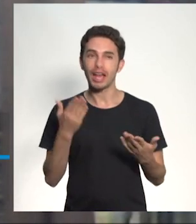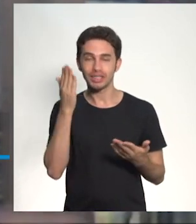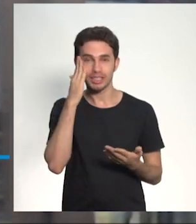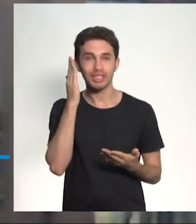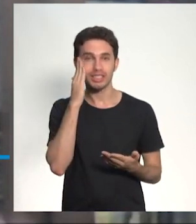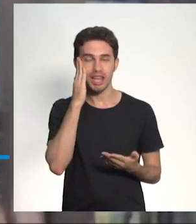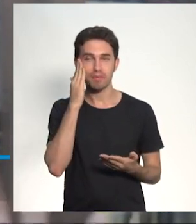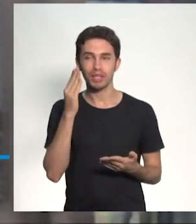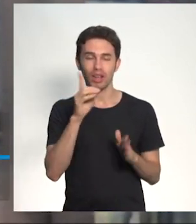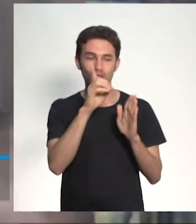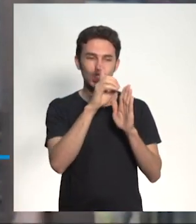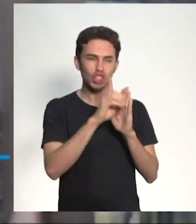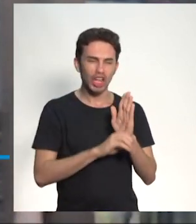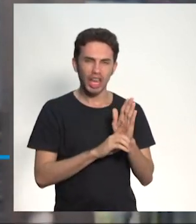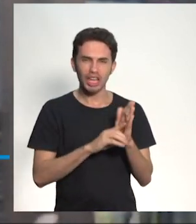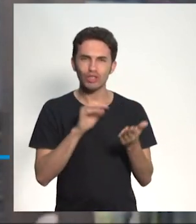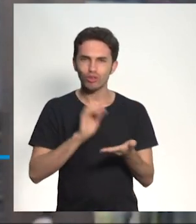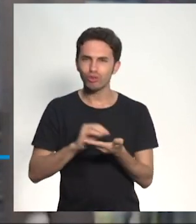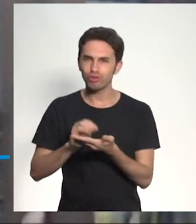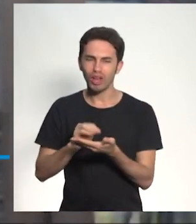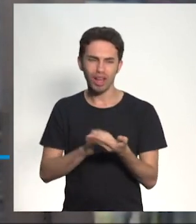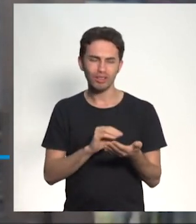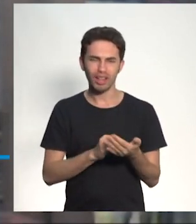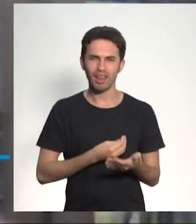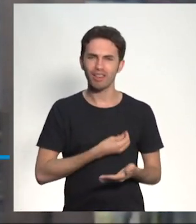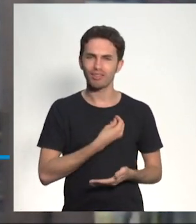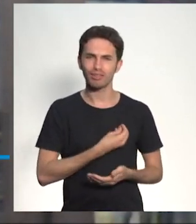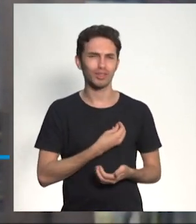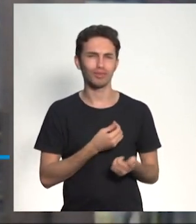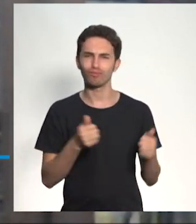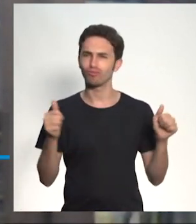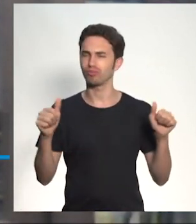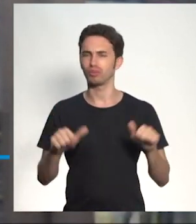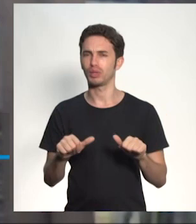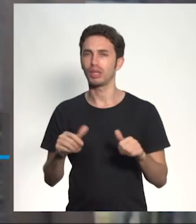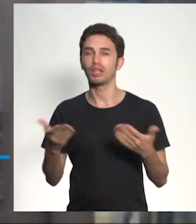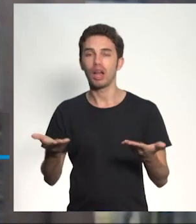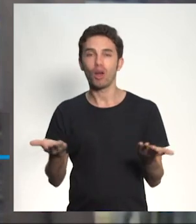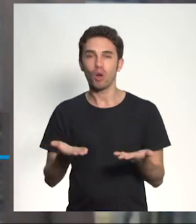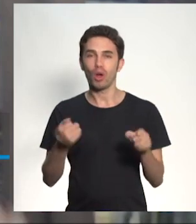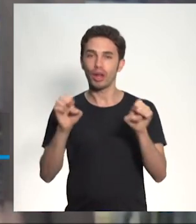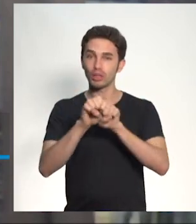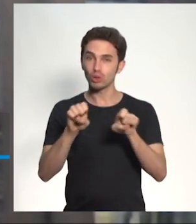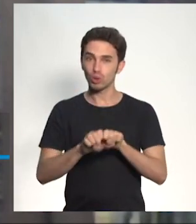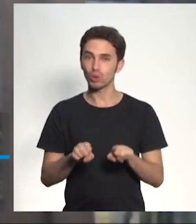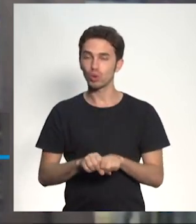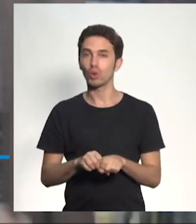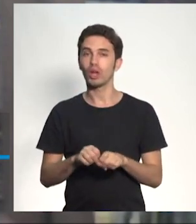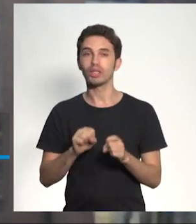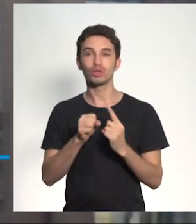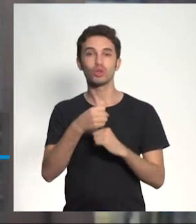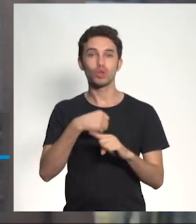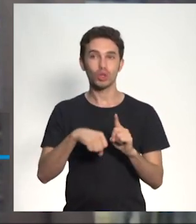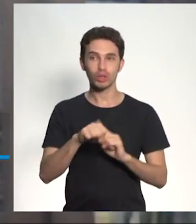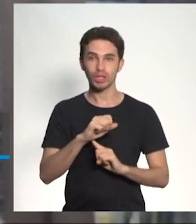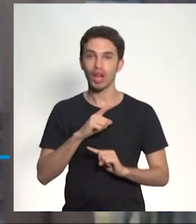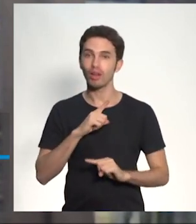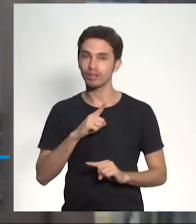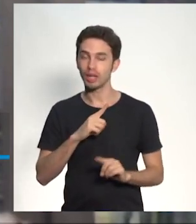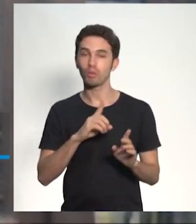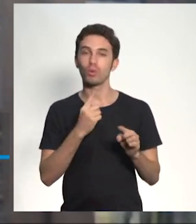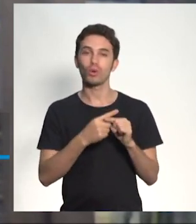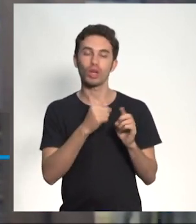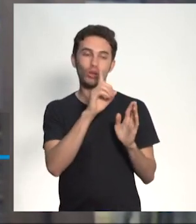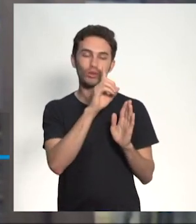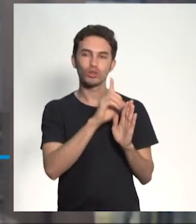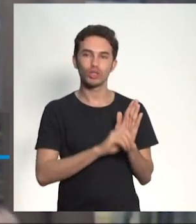direitos, né? Então, nós temos uma estrutura social que só garante direitos se os cidadãos, se as pessoas se